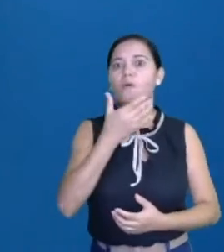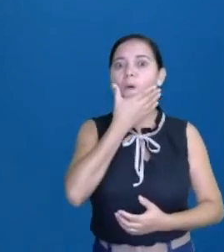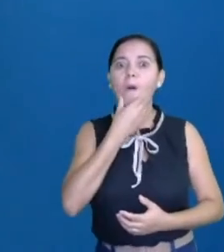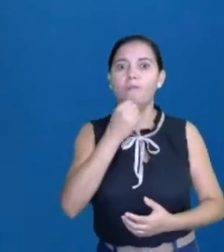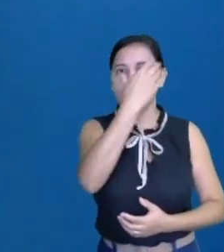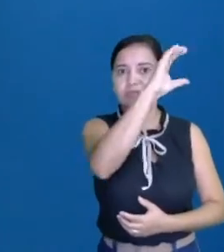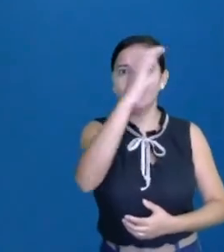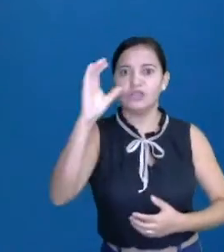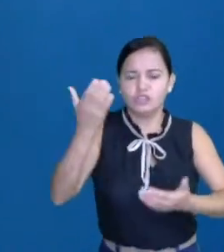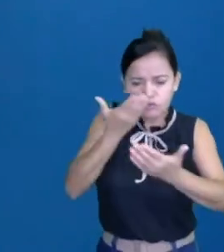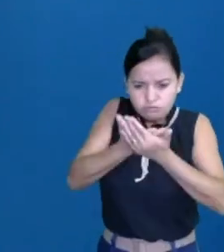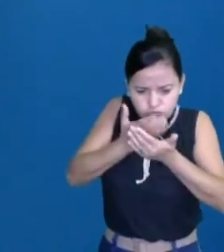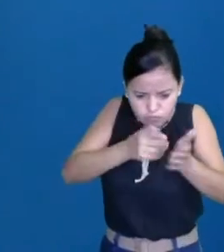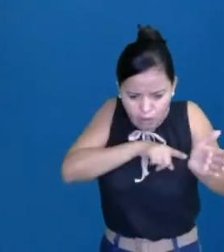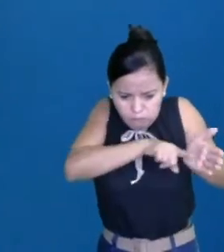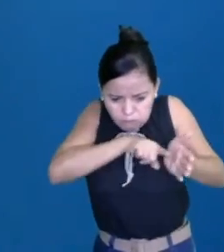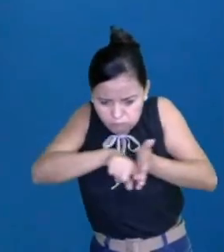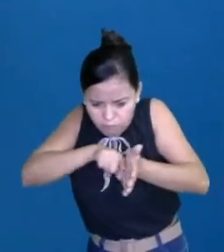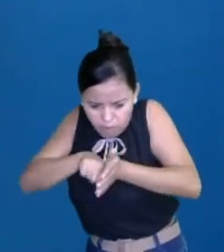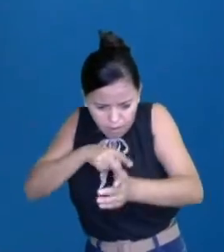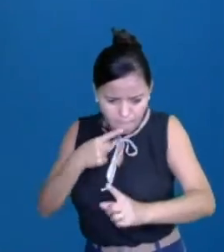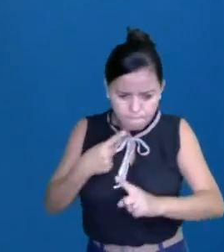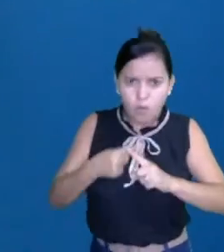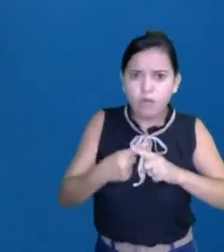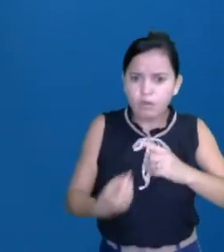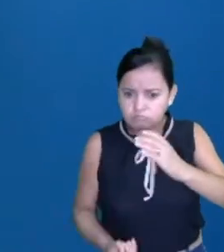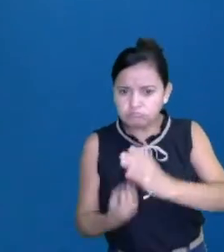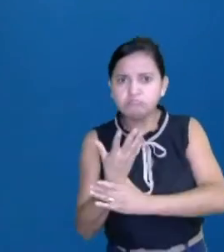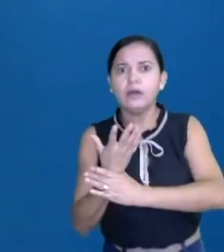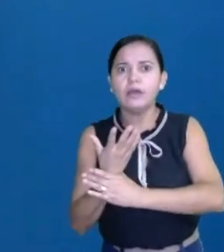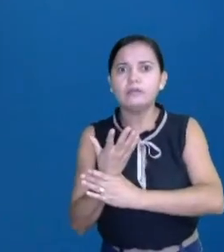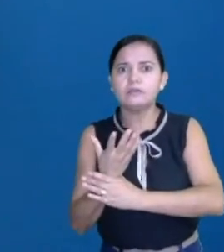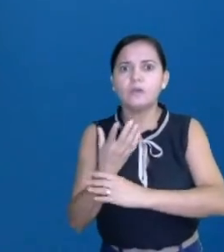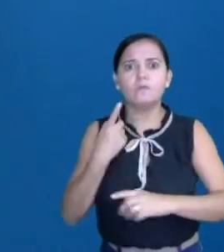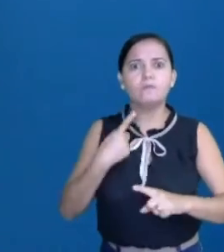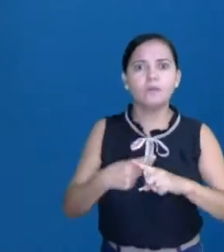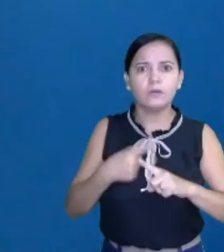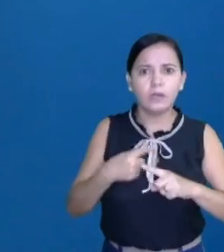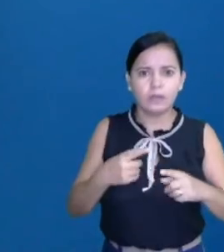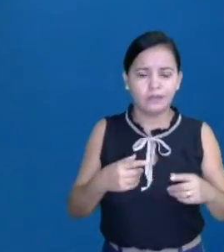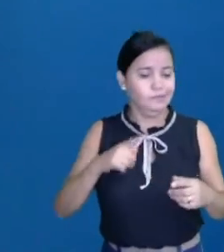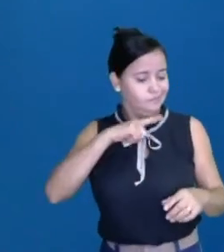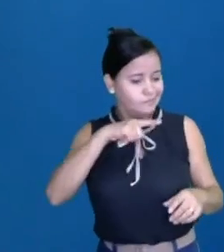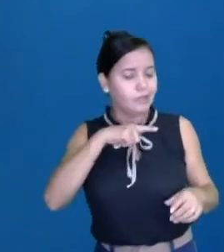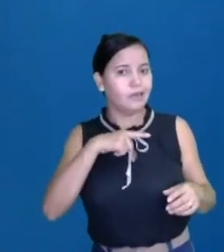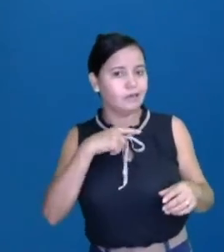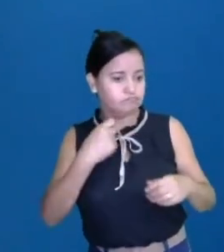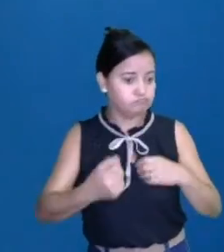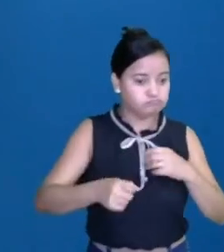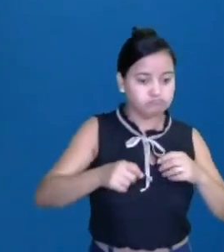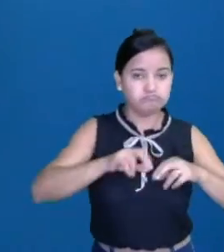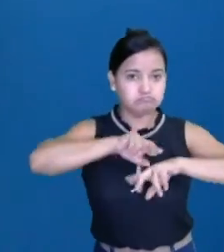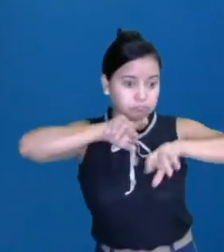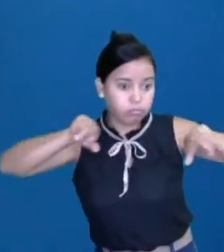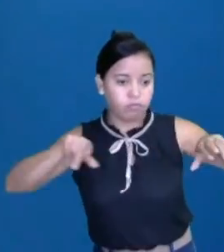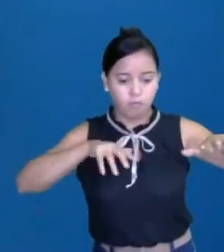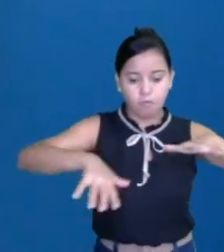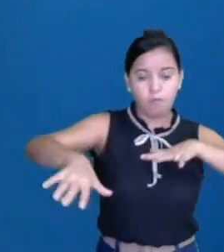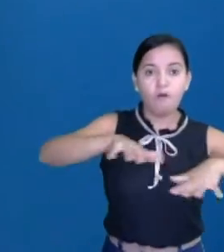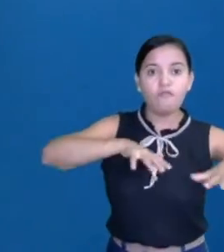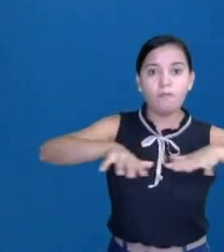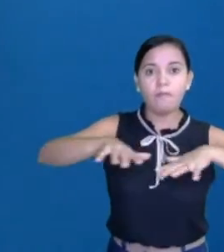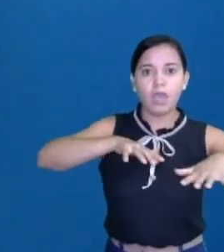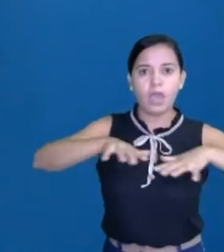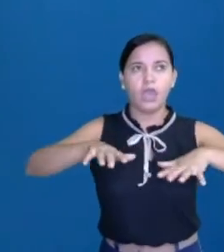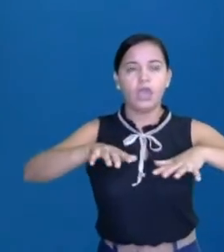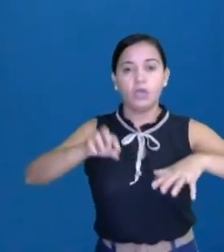consenso para dizer por que isso está acontecendo. Claro que pode ser por causa de vários movimentos de preservação,